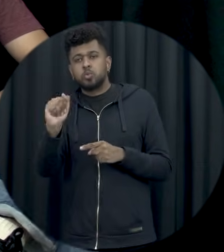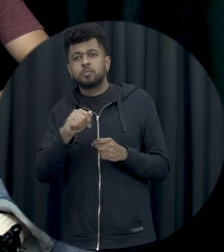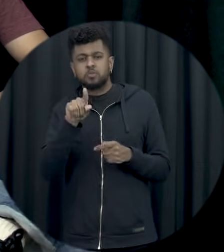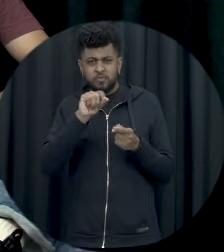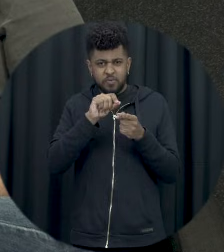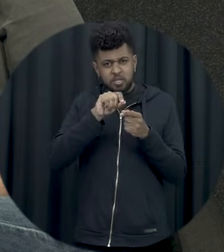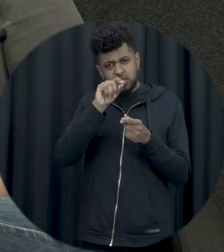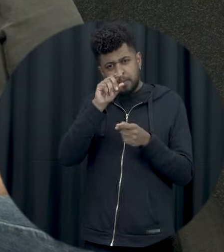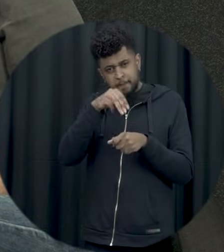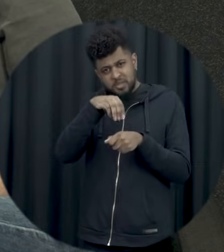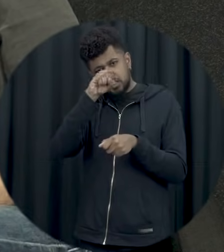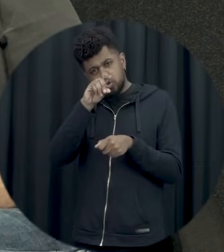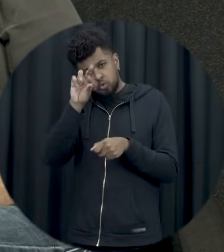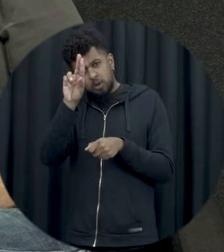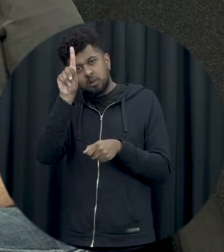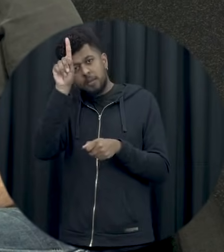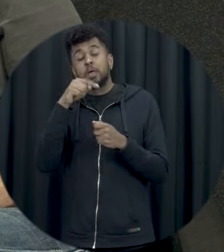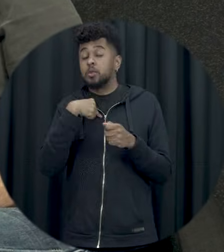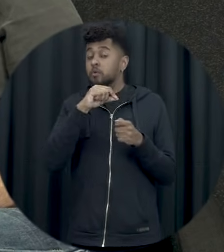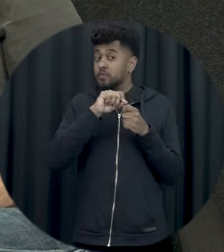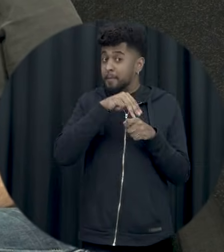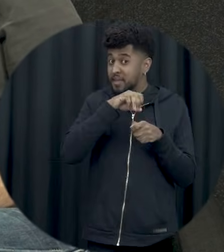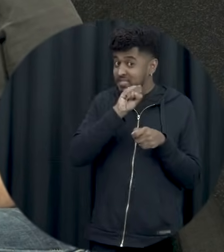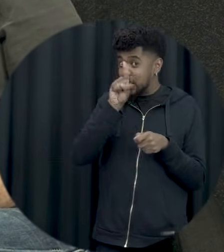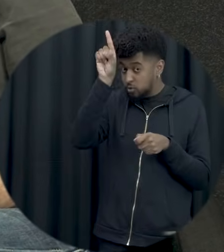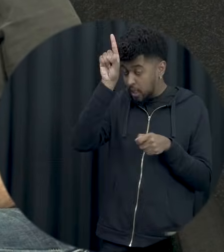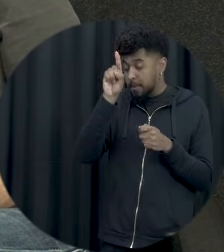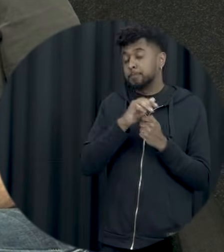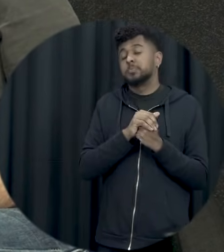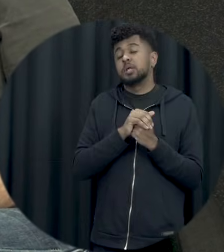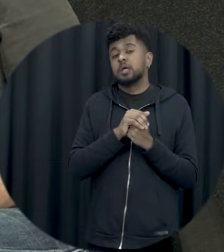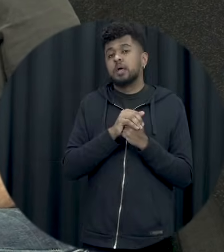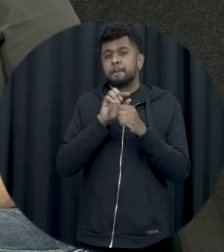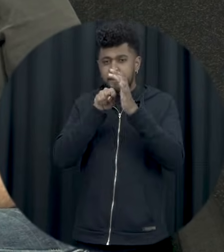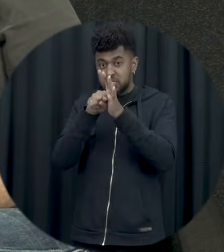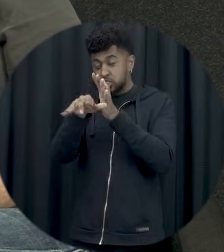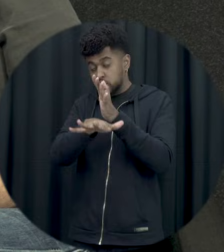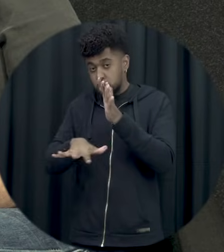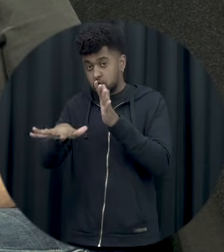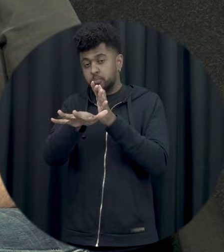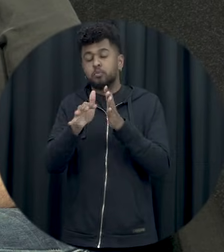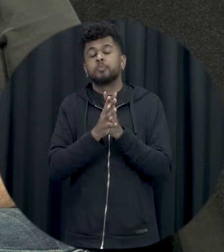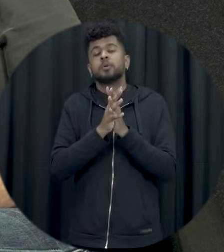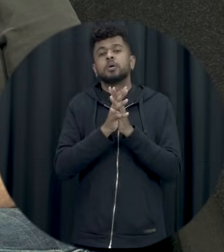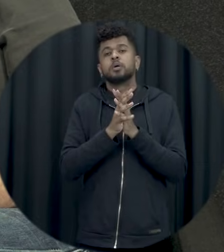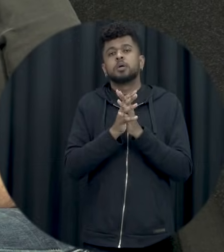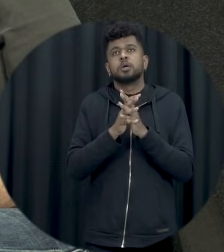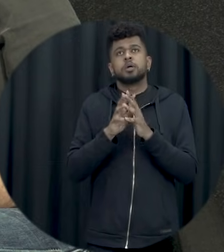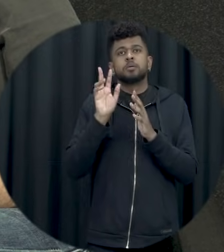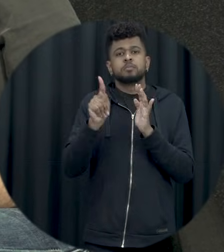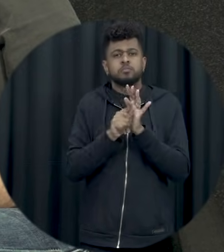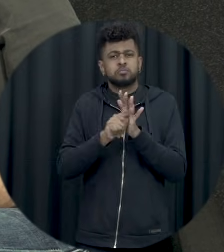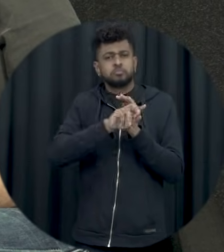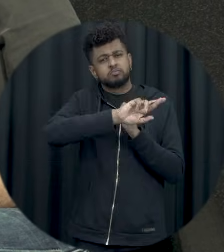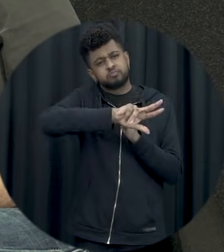lá, professor? Não, eu fiz mestrado lá, com uma pesquisa de campo em cima de uma série de